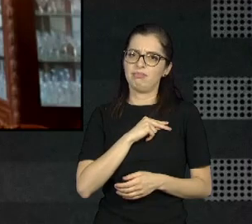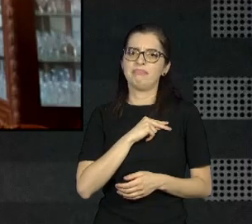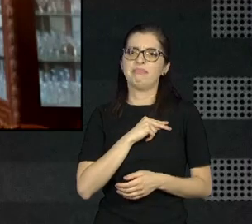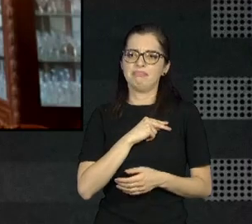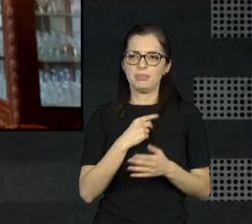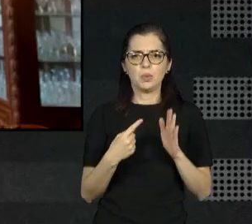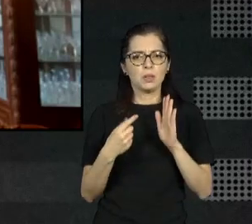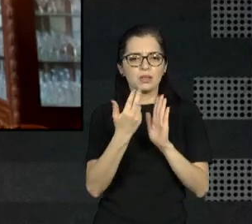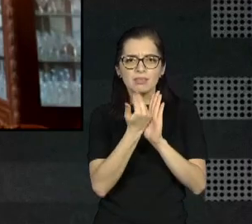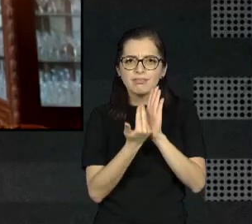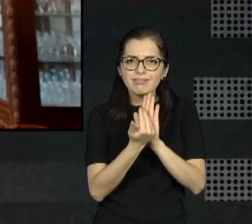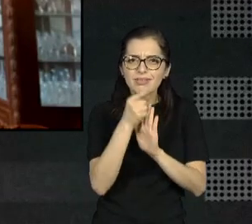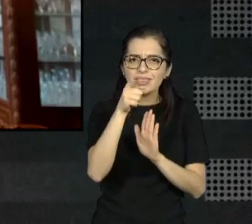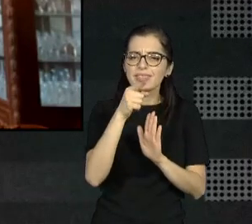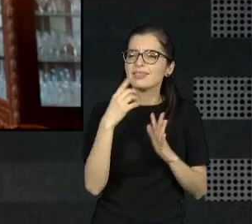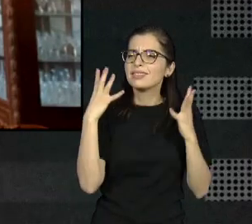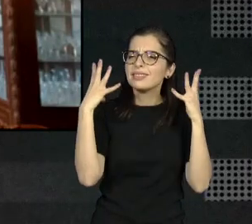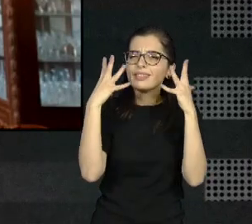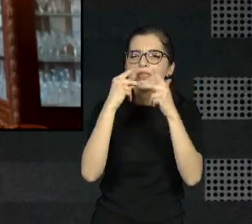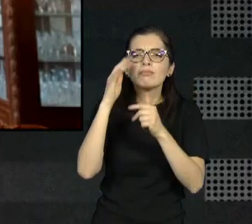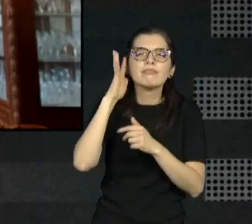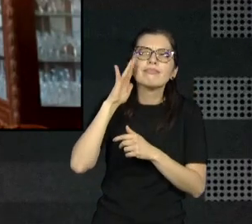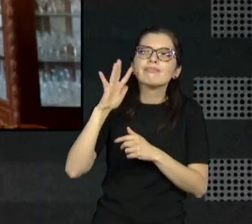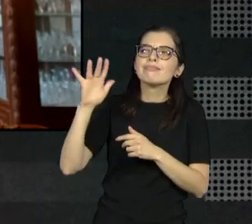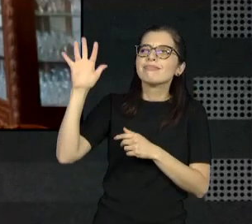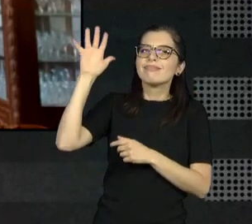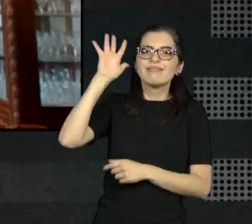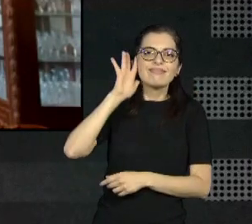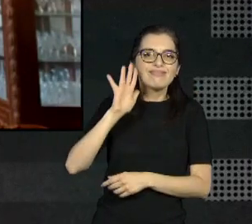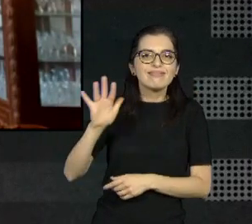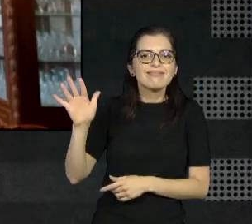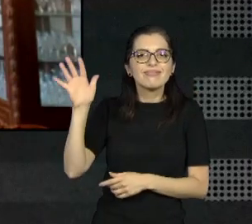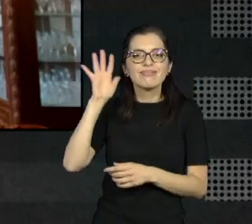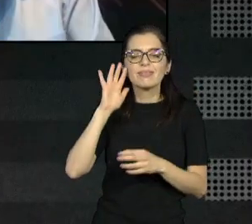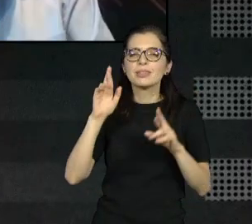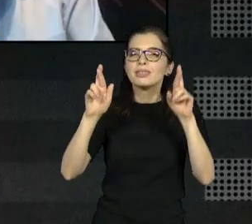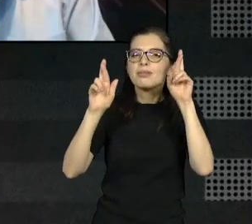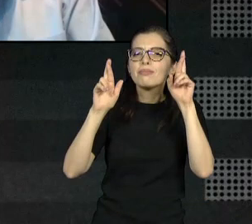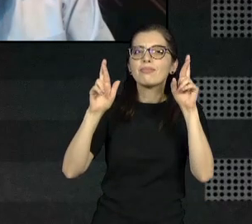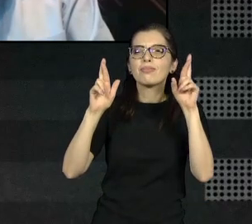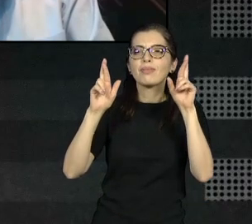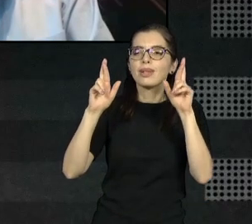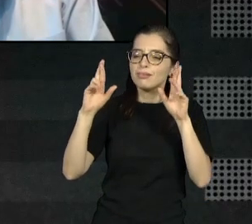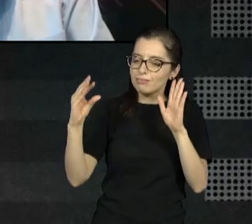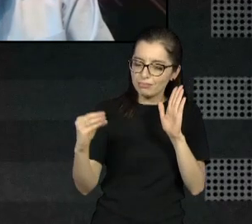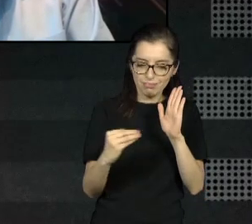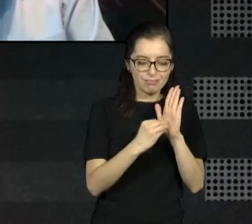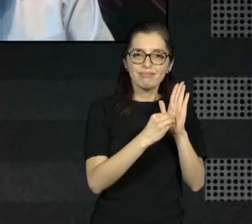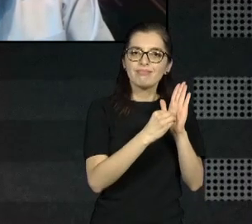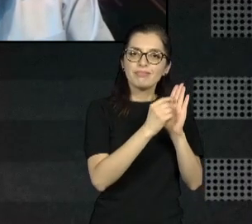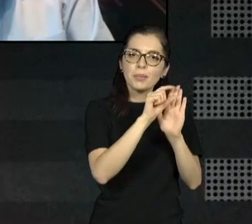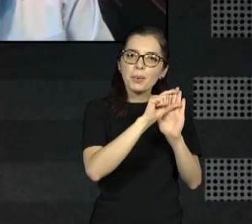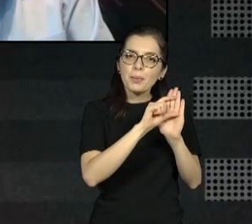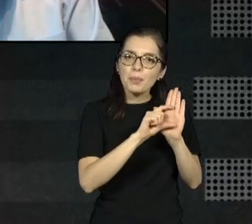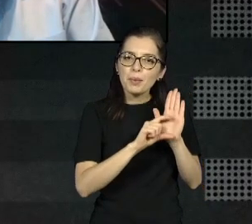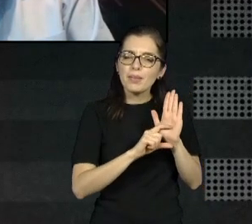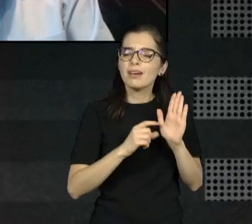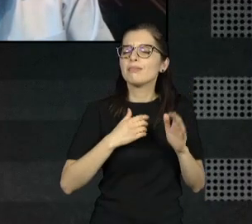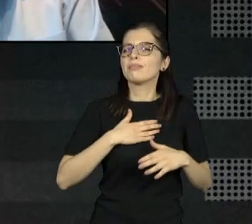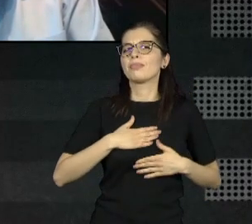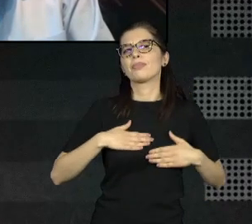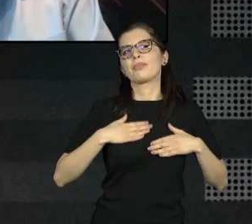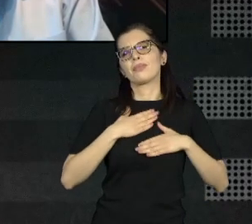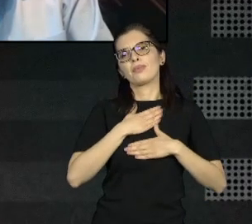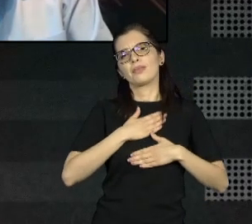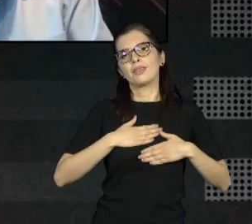belas, sonhos, esperanças. É uma alegria ver o Maurício participar de uma sessão da Academia Paulista de